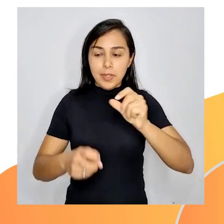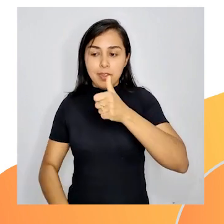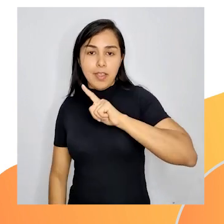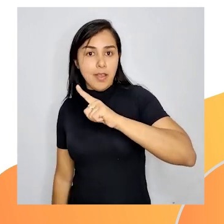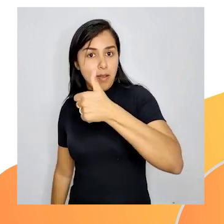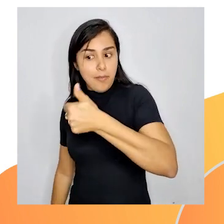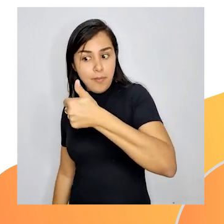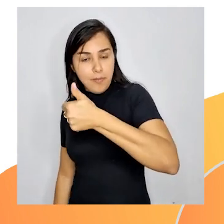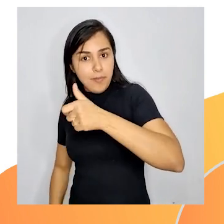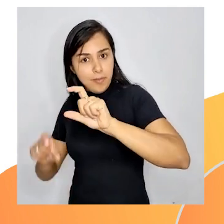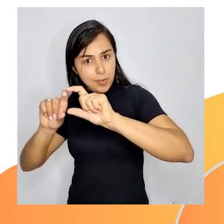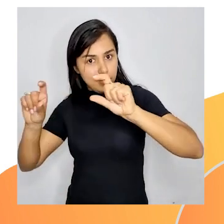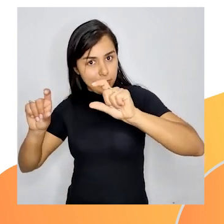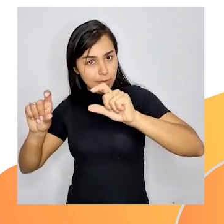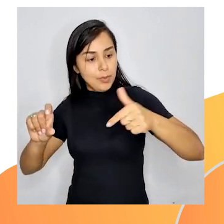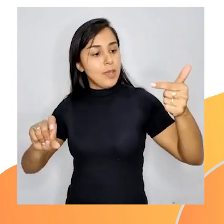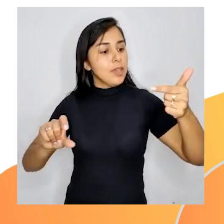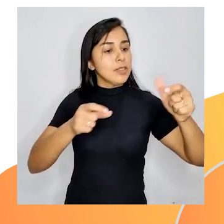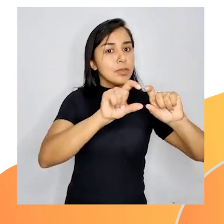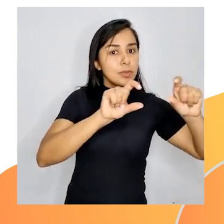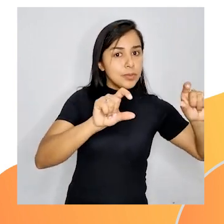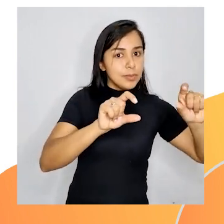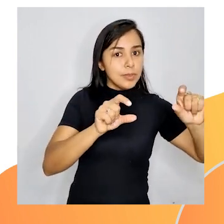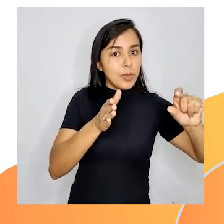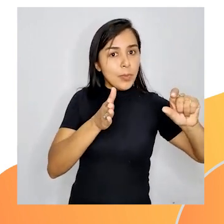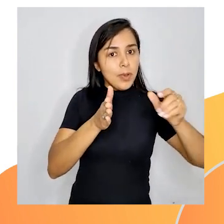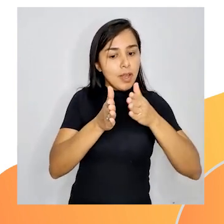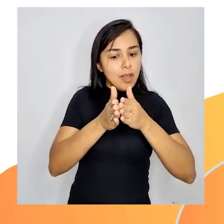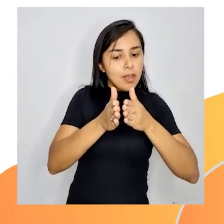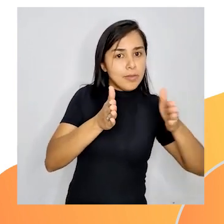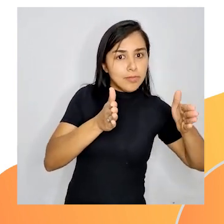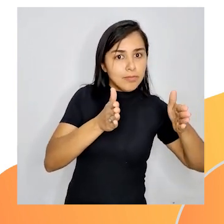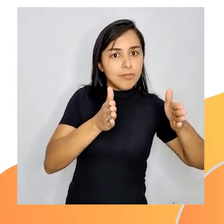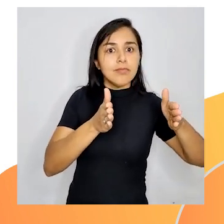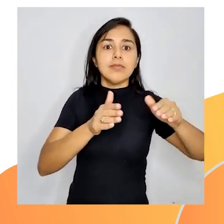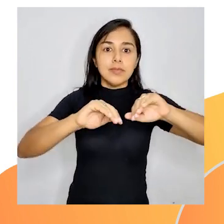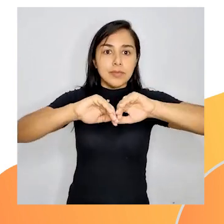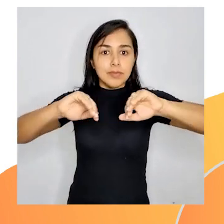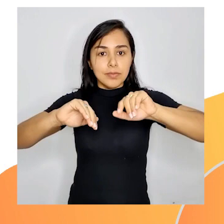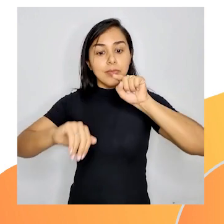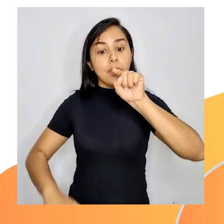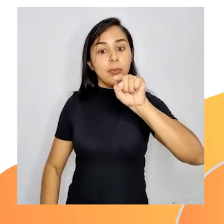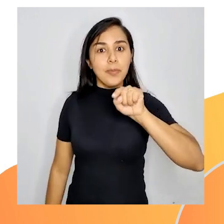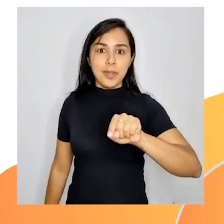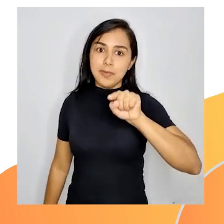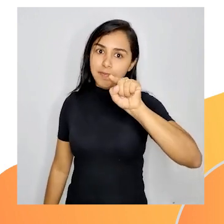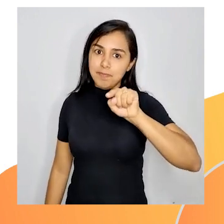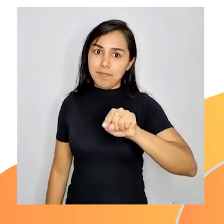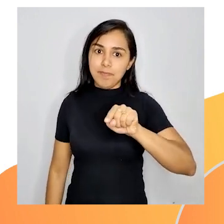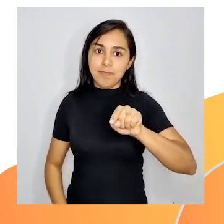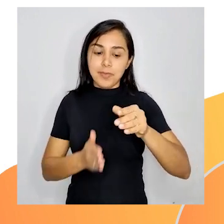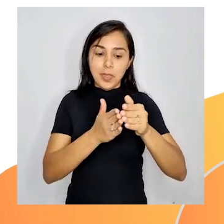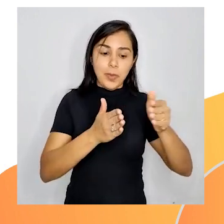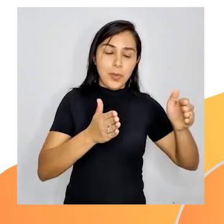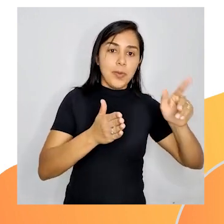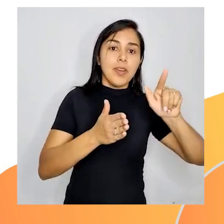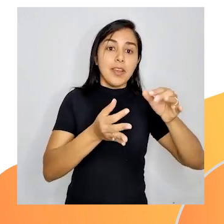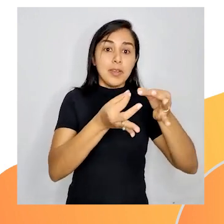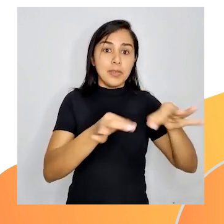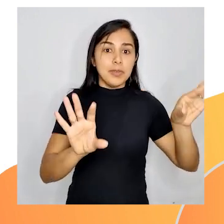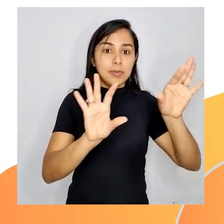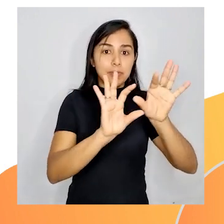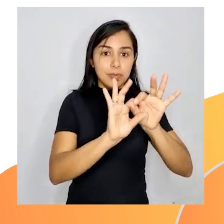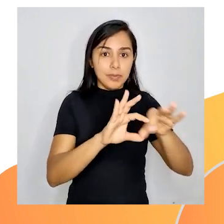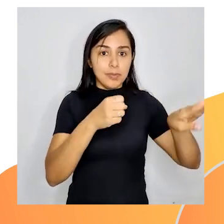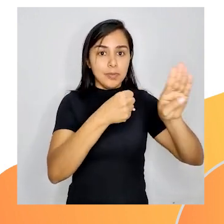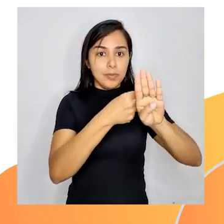vê que o que está em destaque funciona como um termo explicativo da oração principal. Então, oração subordinada